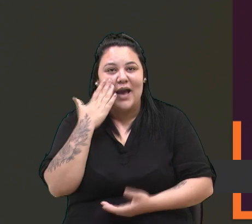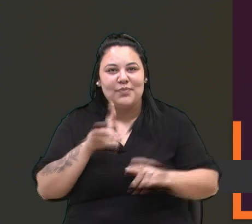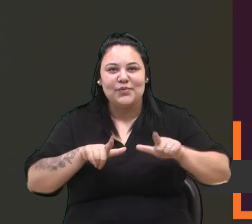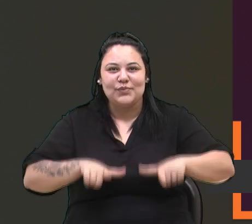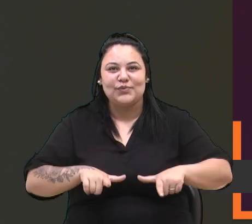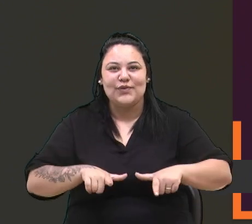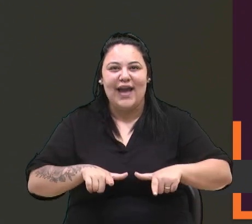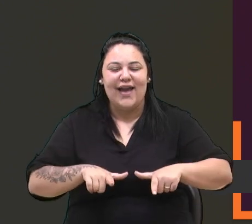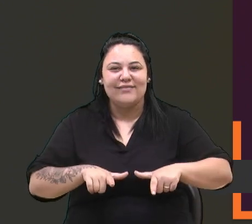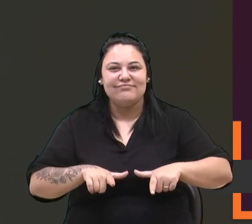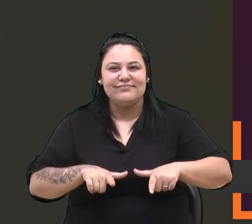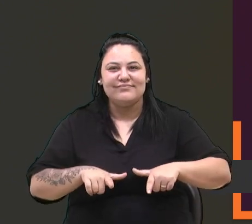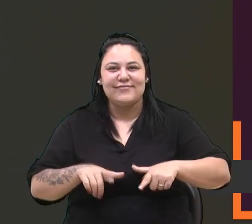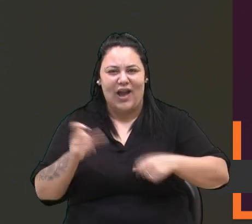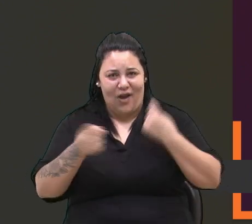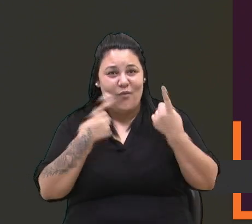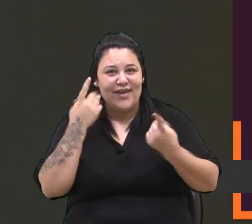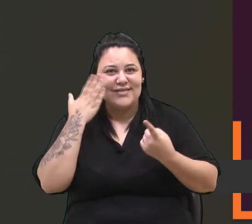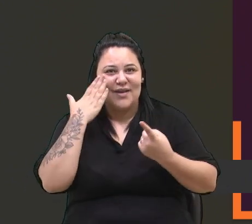encontra.